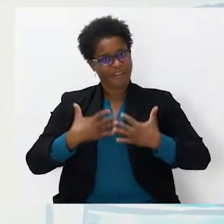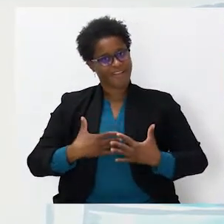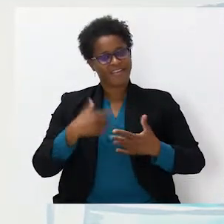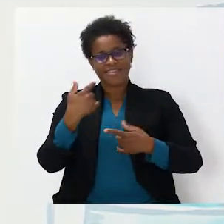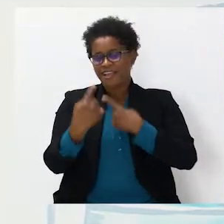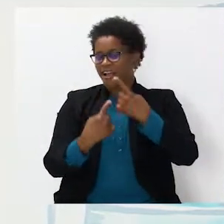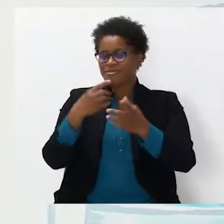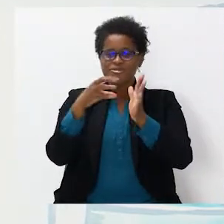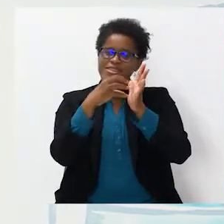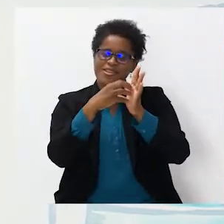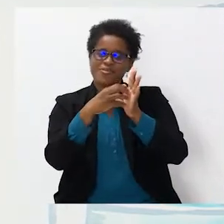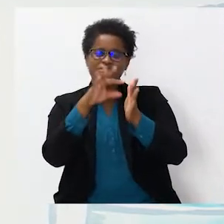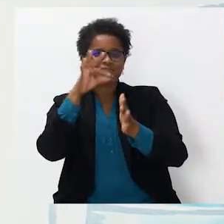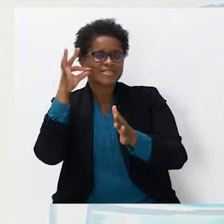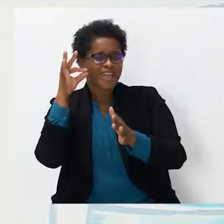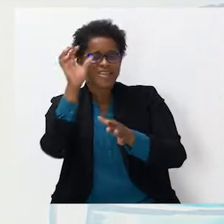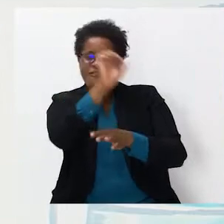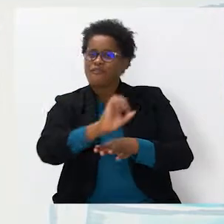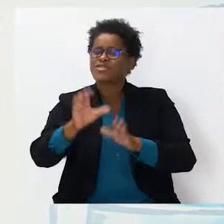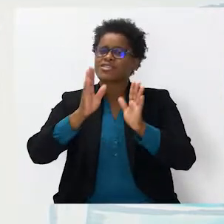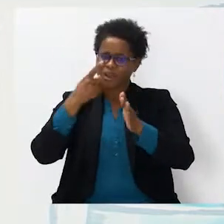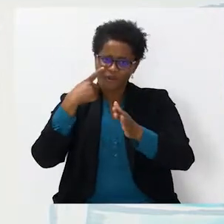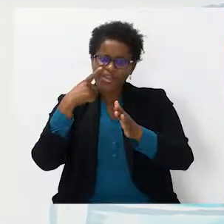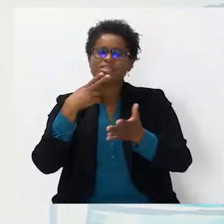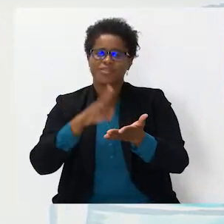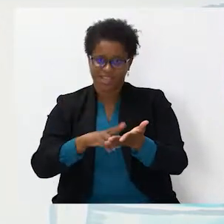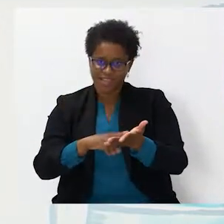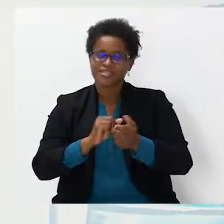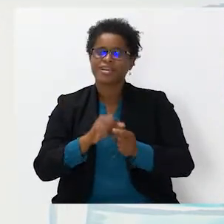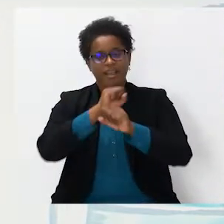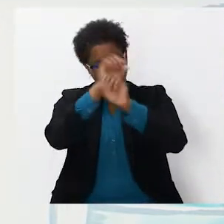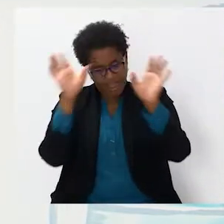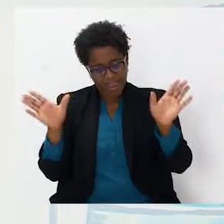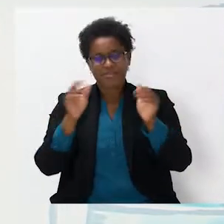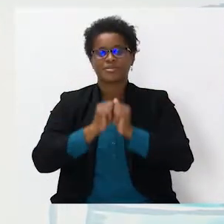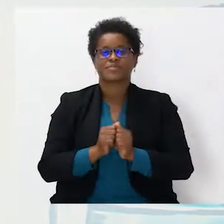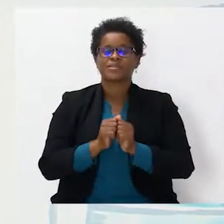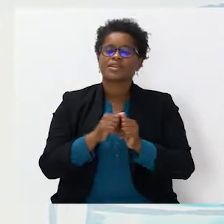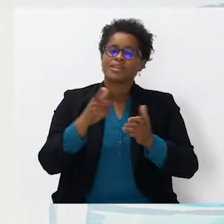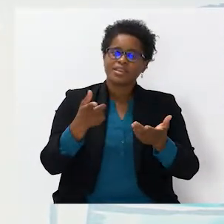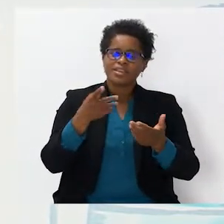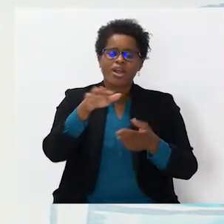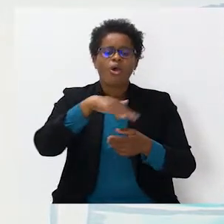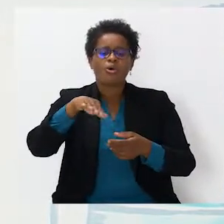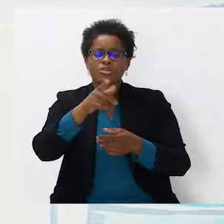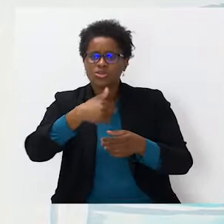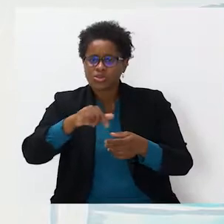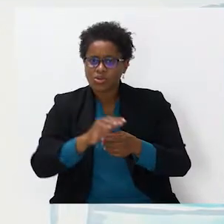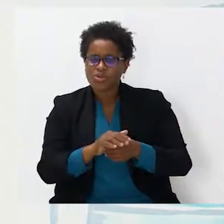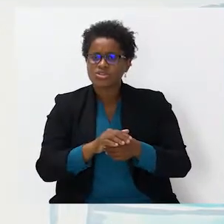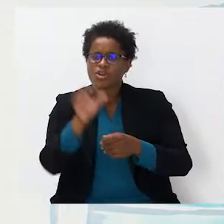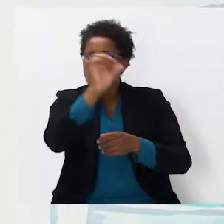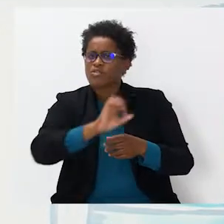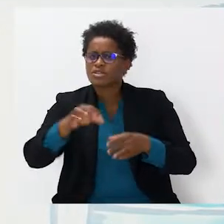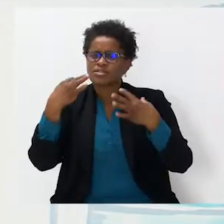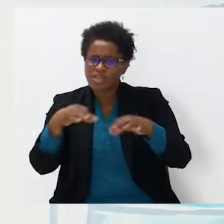alguns símbolos, uns sinais que vocês já conhecem, não é verdade? Claro. E onde é que normalmente vocês